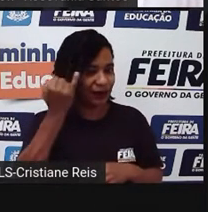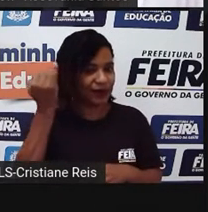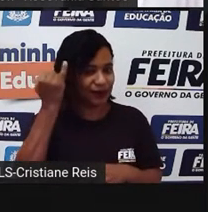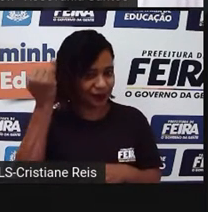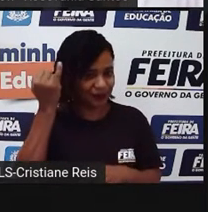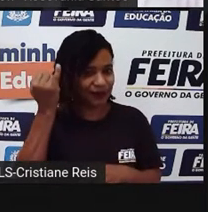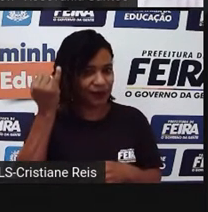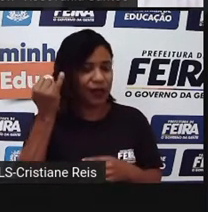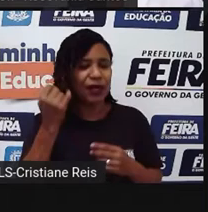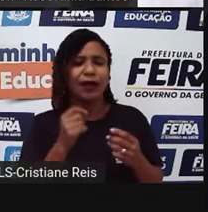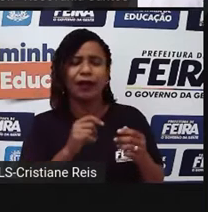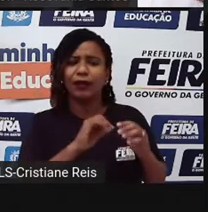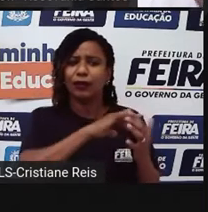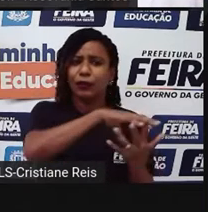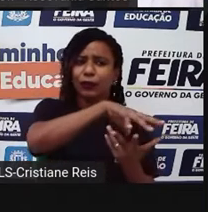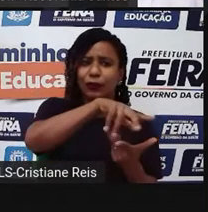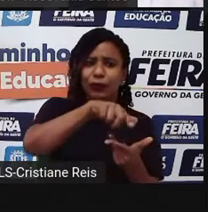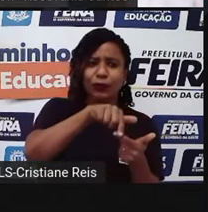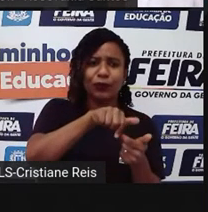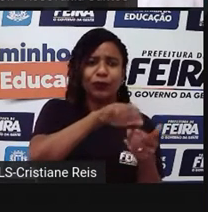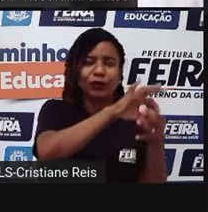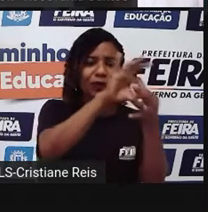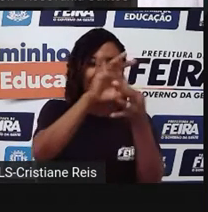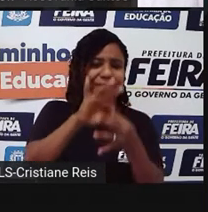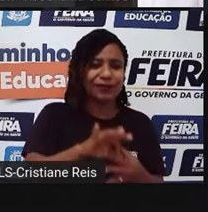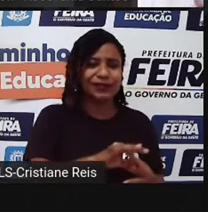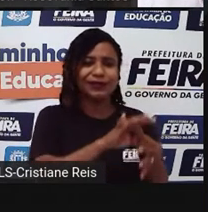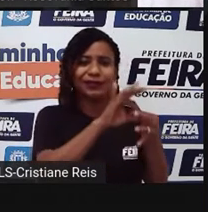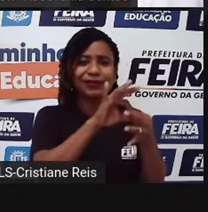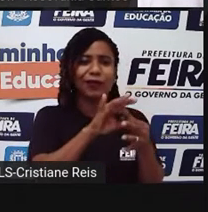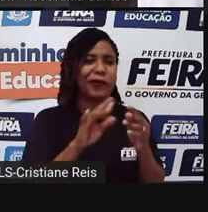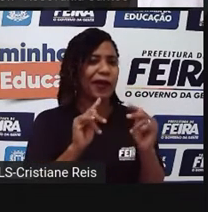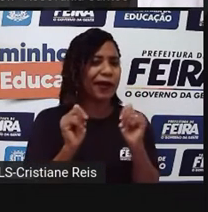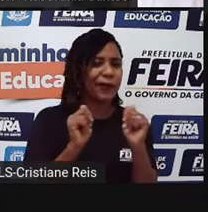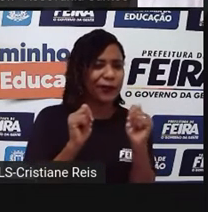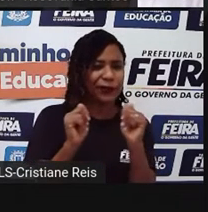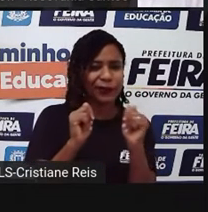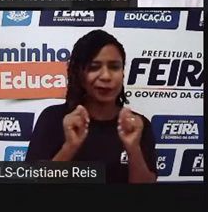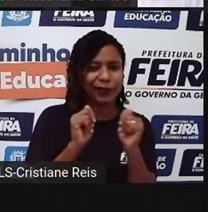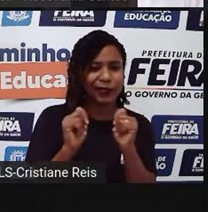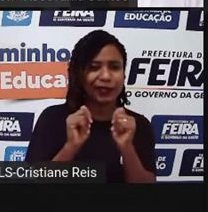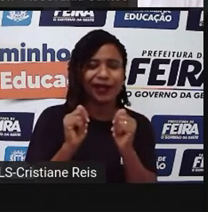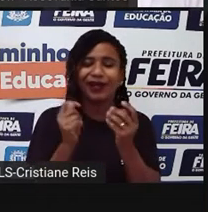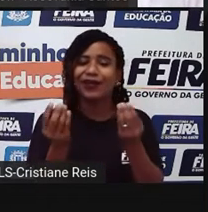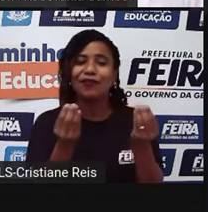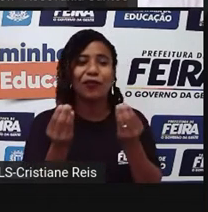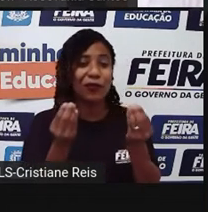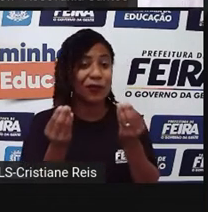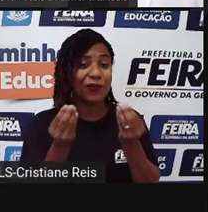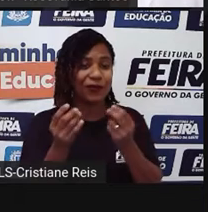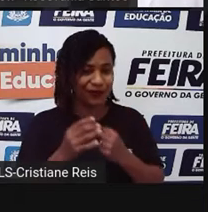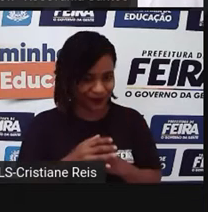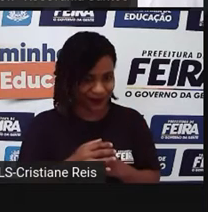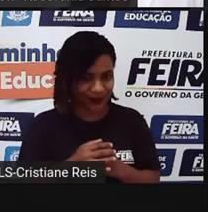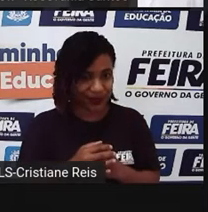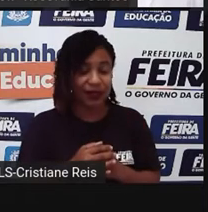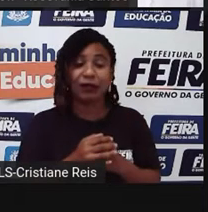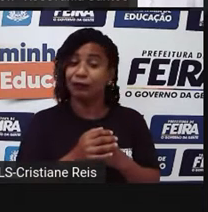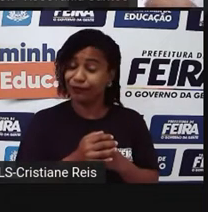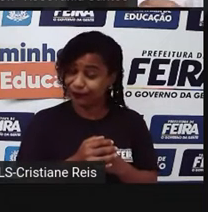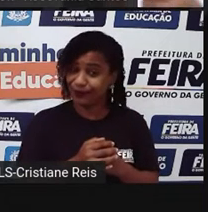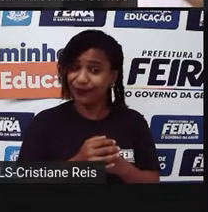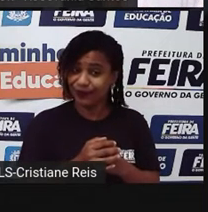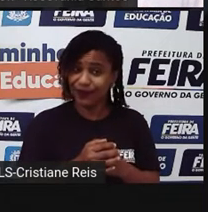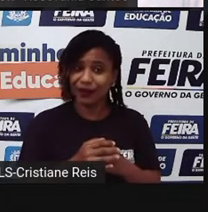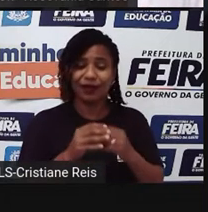a economia, né? A economia global, ela praticamente ficou integrada, porque as